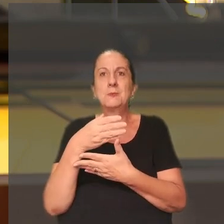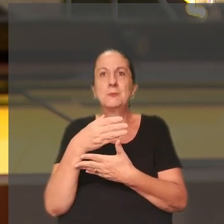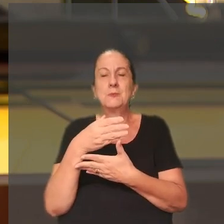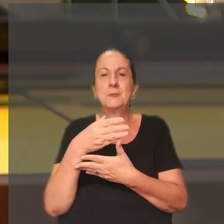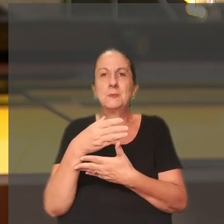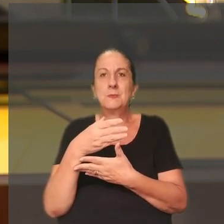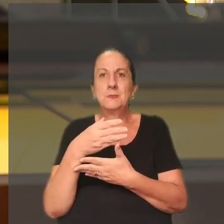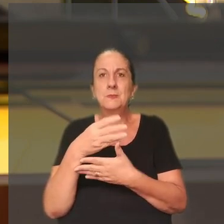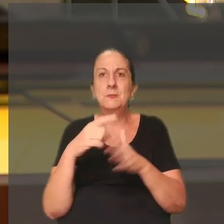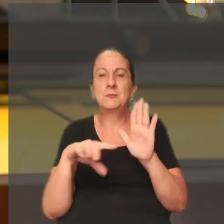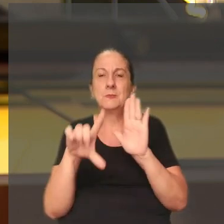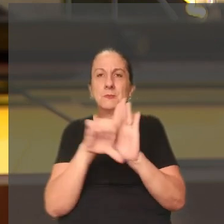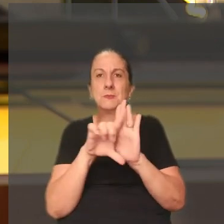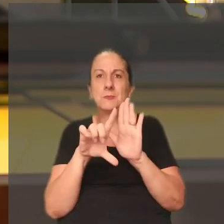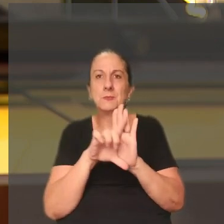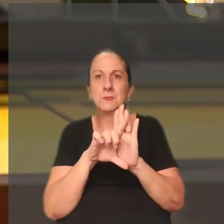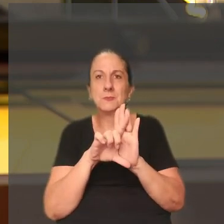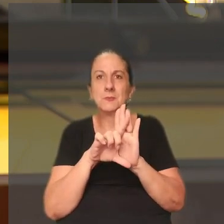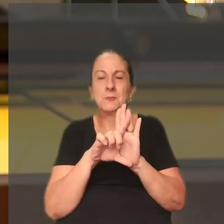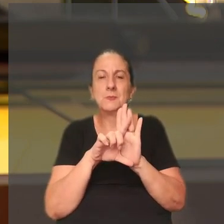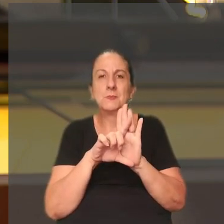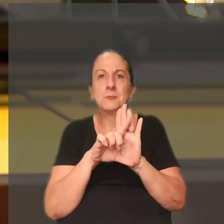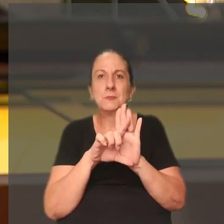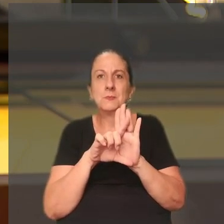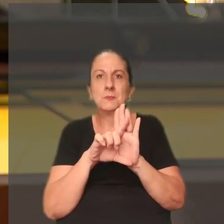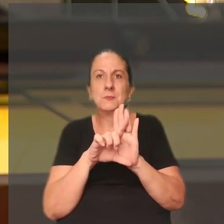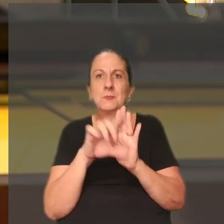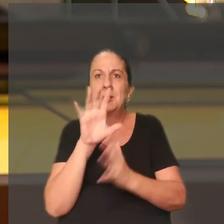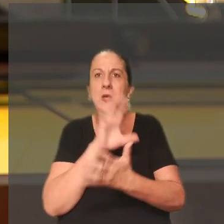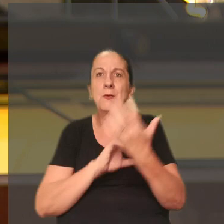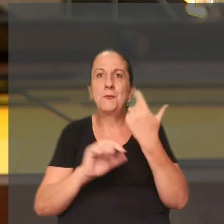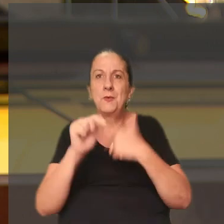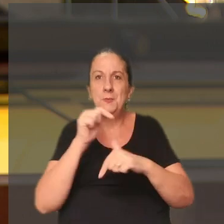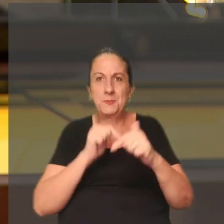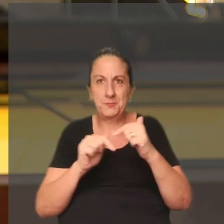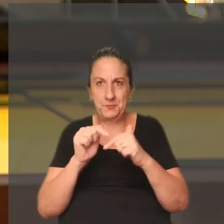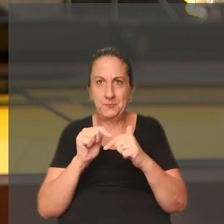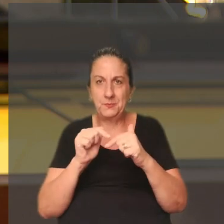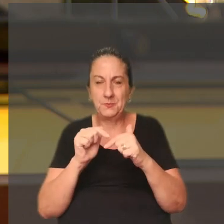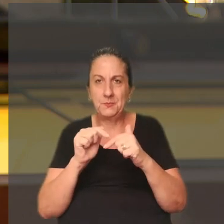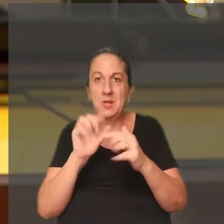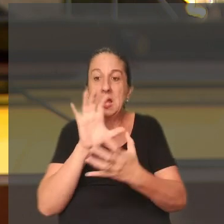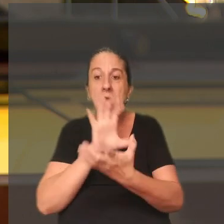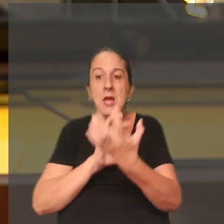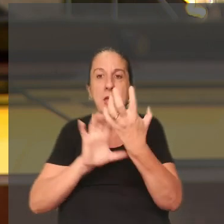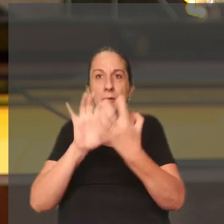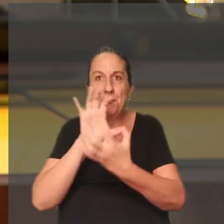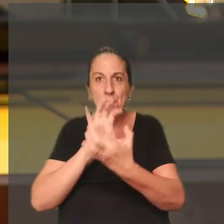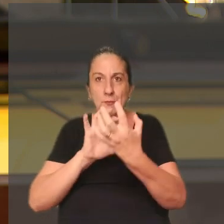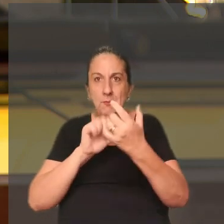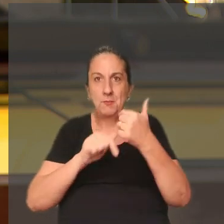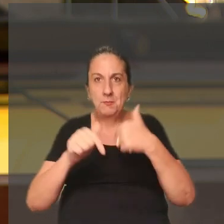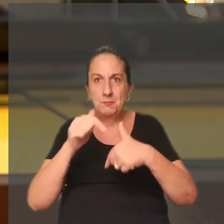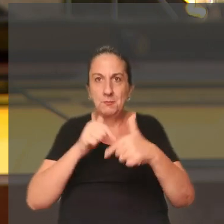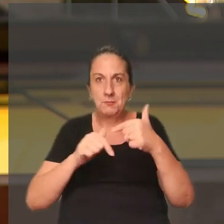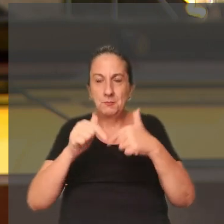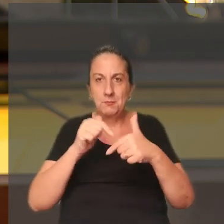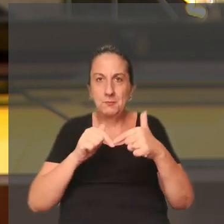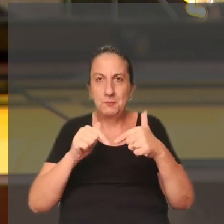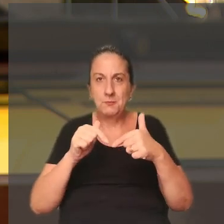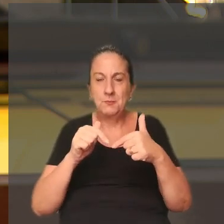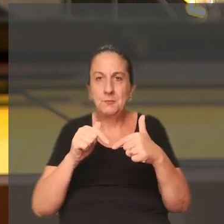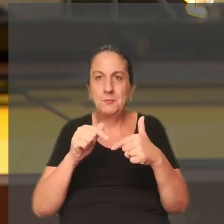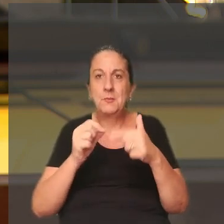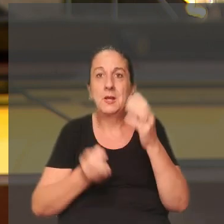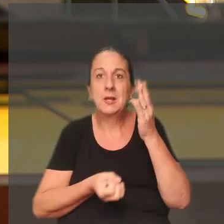em razão da lei da reforma trabalhista. A reforma trabalhista,